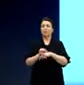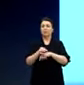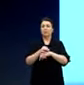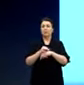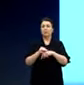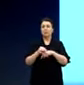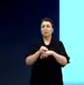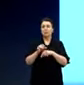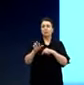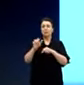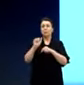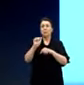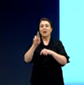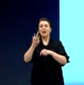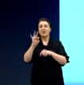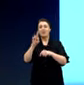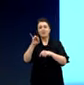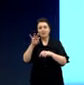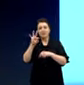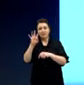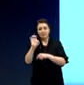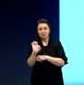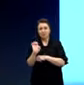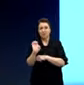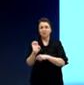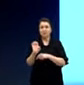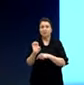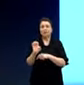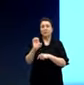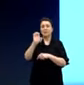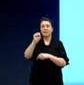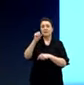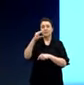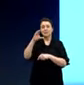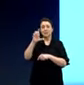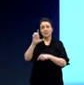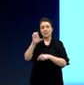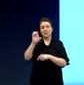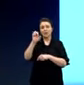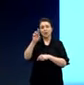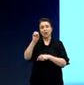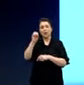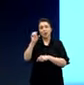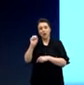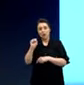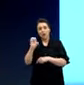a artrite reumatoide. A esclerose múltipla também,